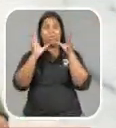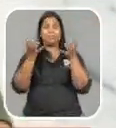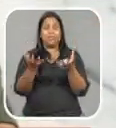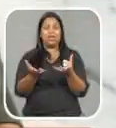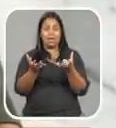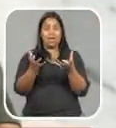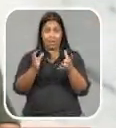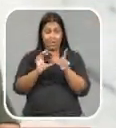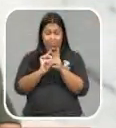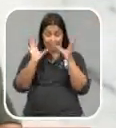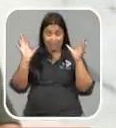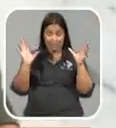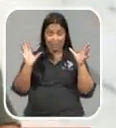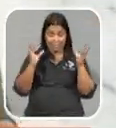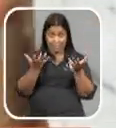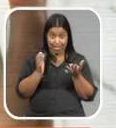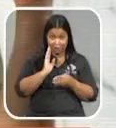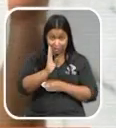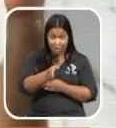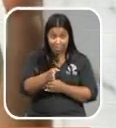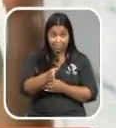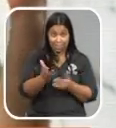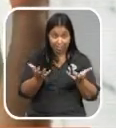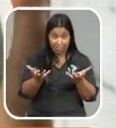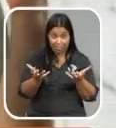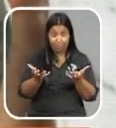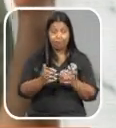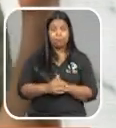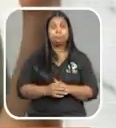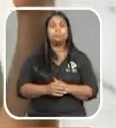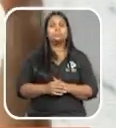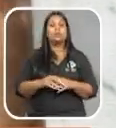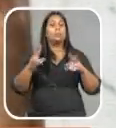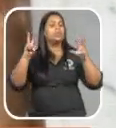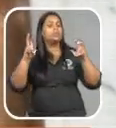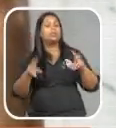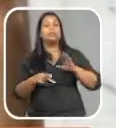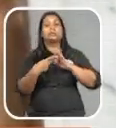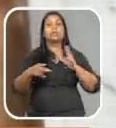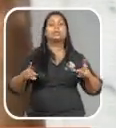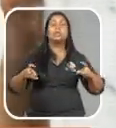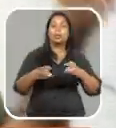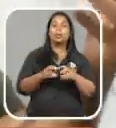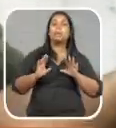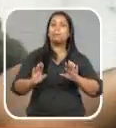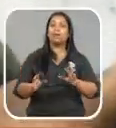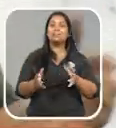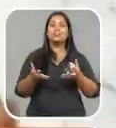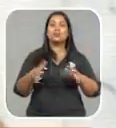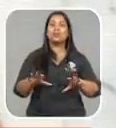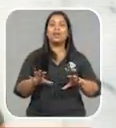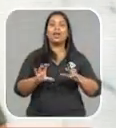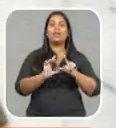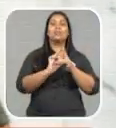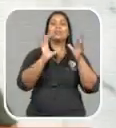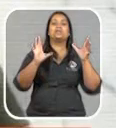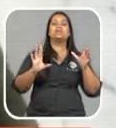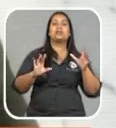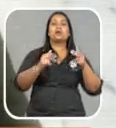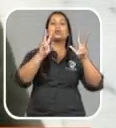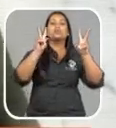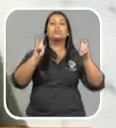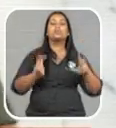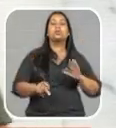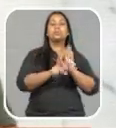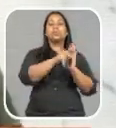democracia direta para os assuntos do legislativo, mas não querem democracia direta para os assuntos do executivo. Porque faz uma audiência pública e